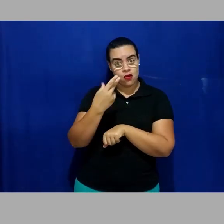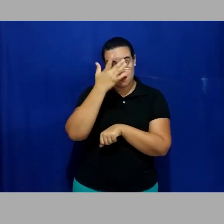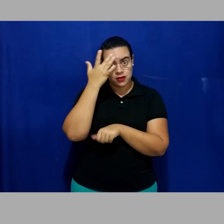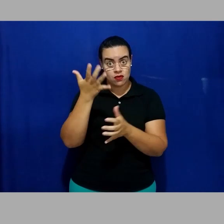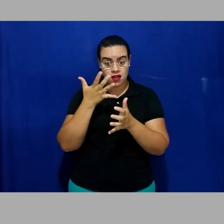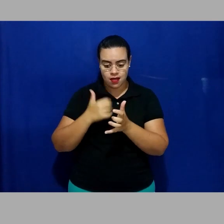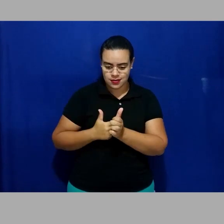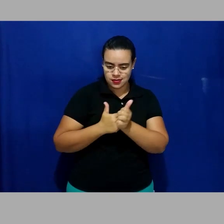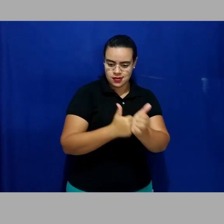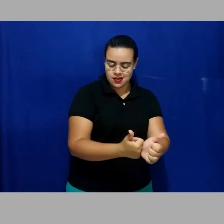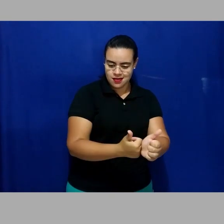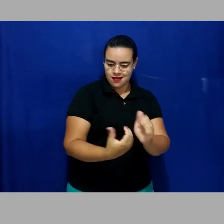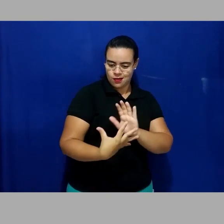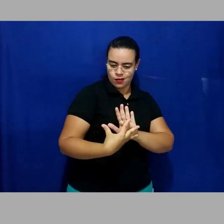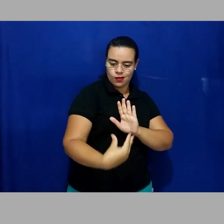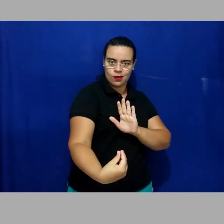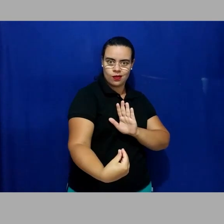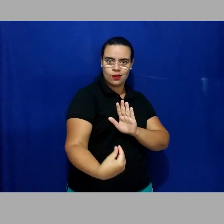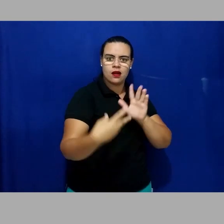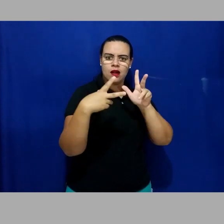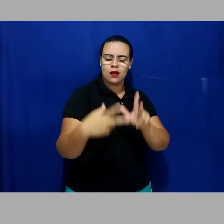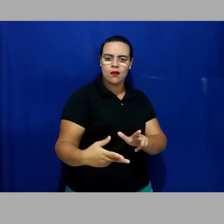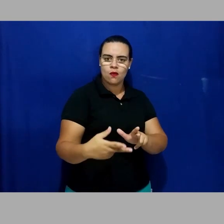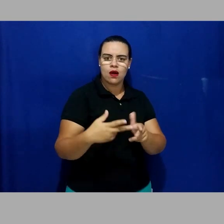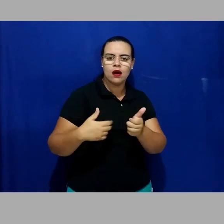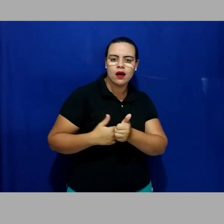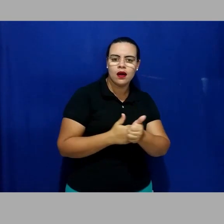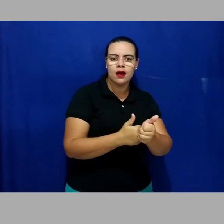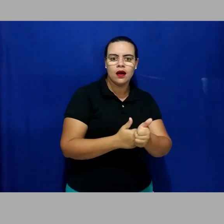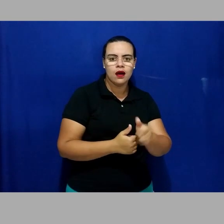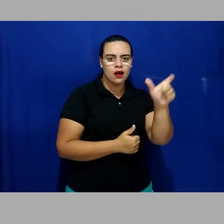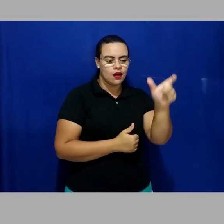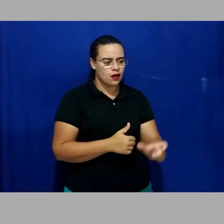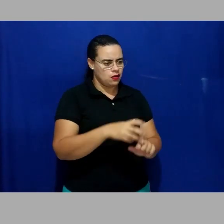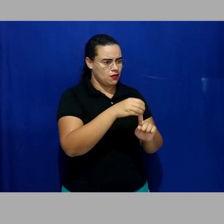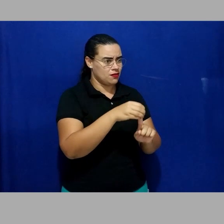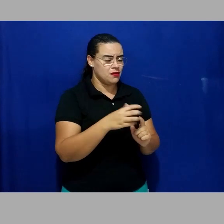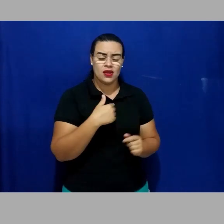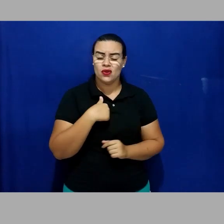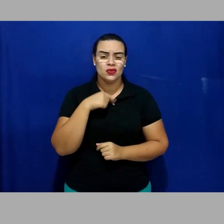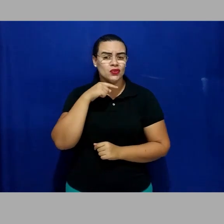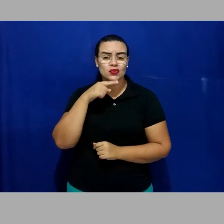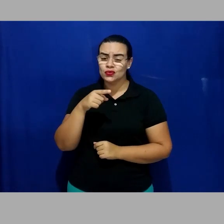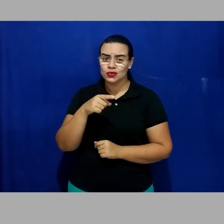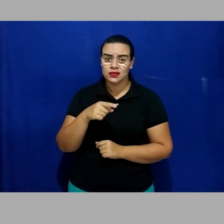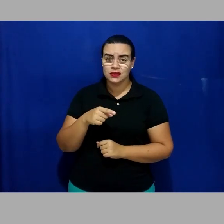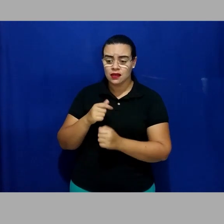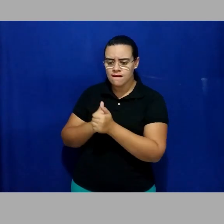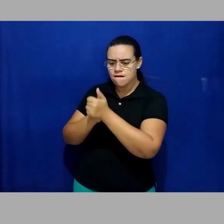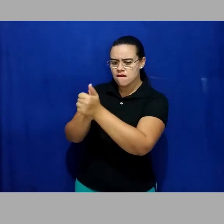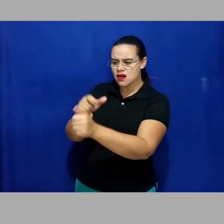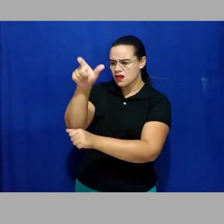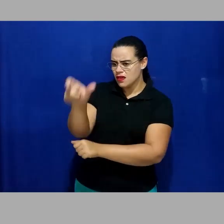meu compasso, ou mesmo se quiserem seguir aos meus passos, como se segue ao único.